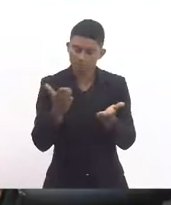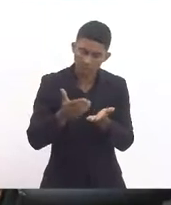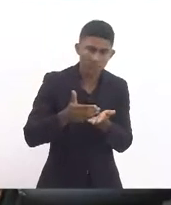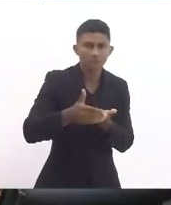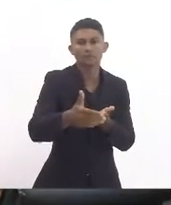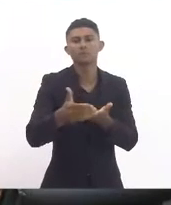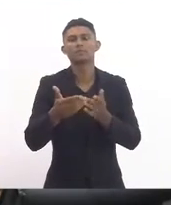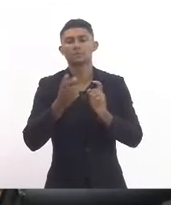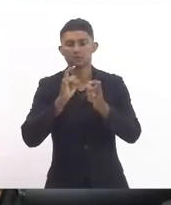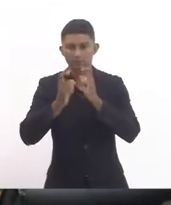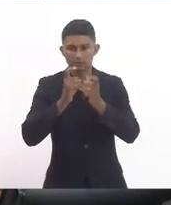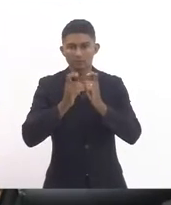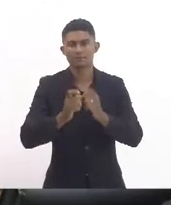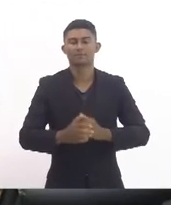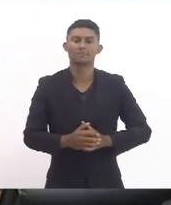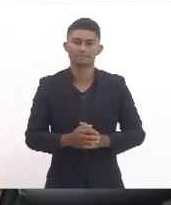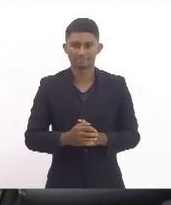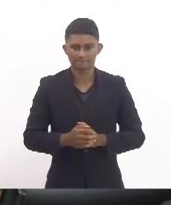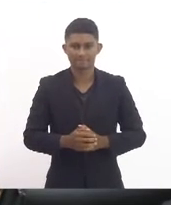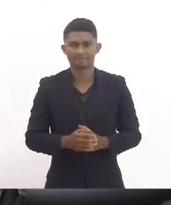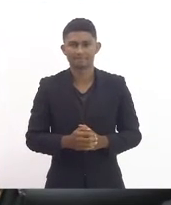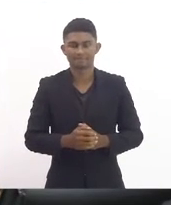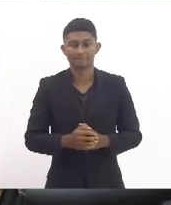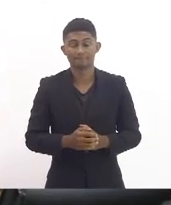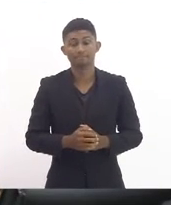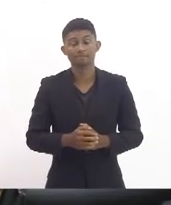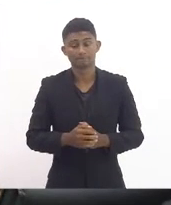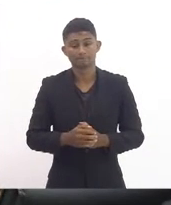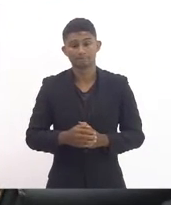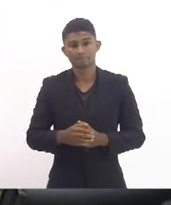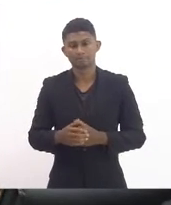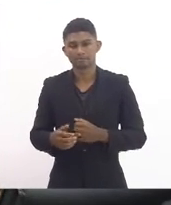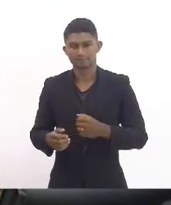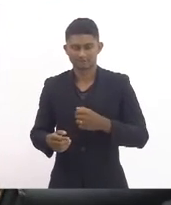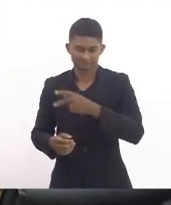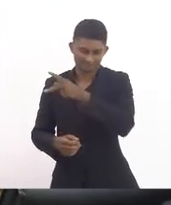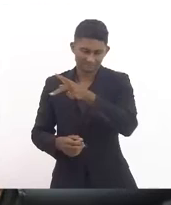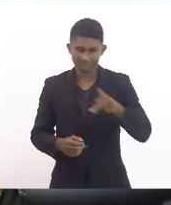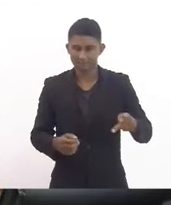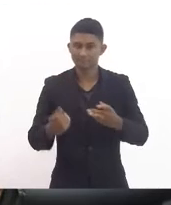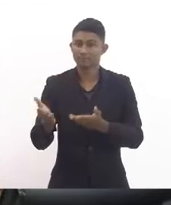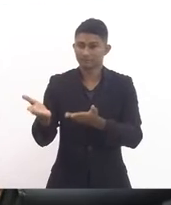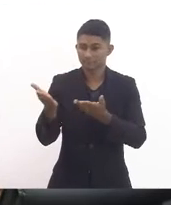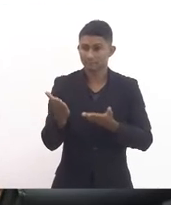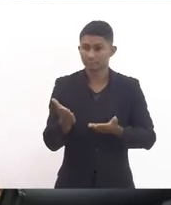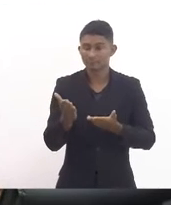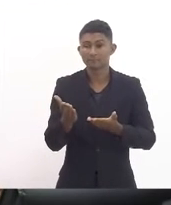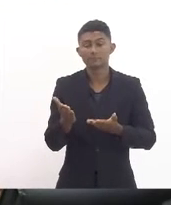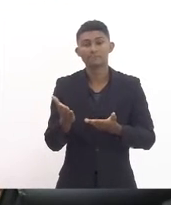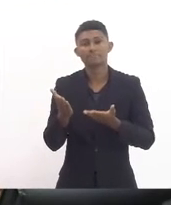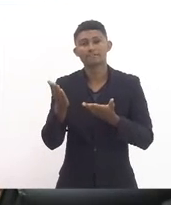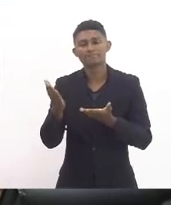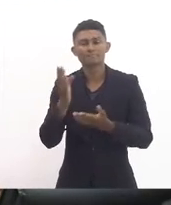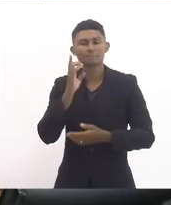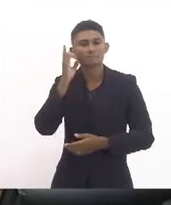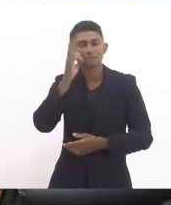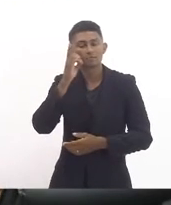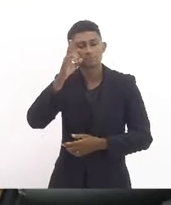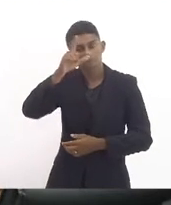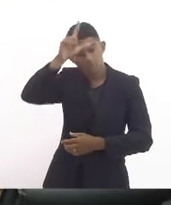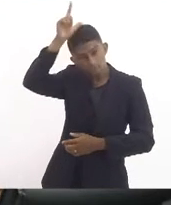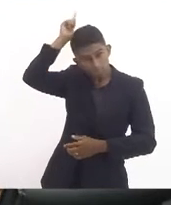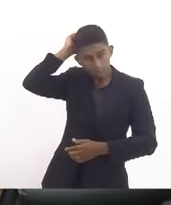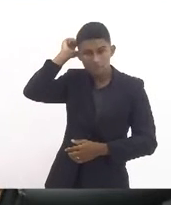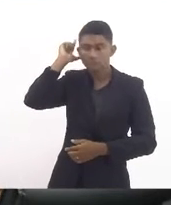e está aberta a sessão a presidência convida o senhor Deputado Luiz Paulo